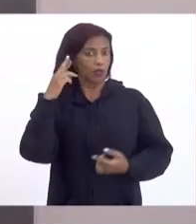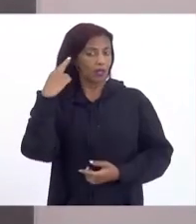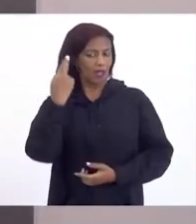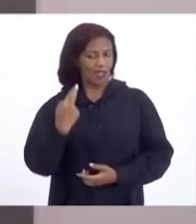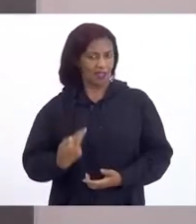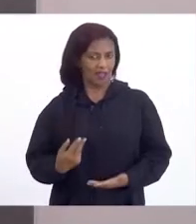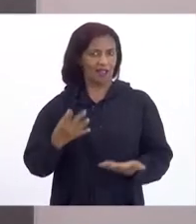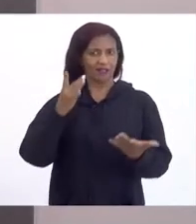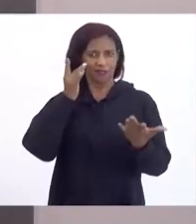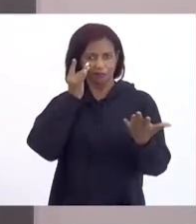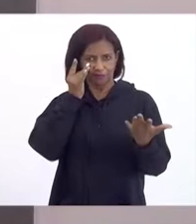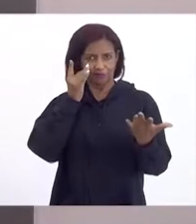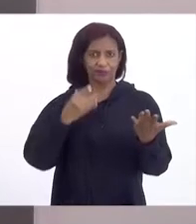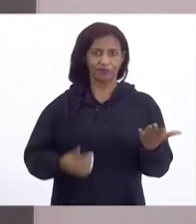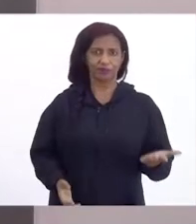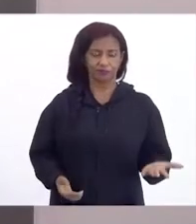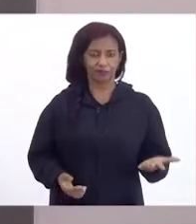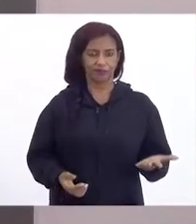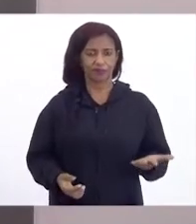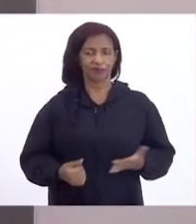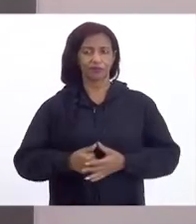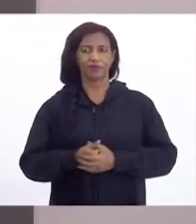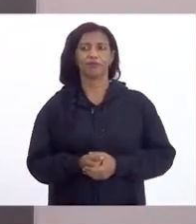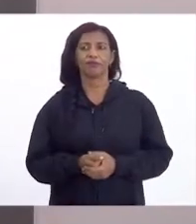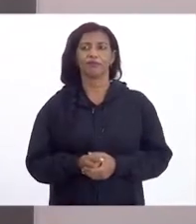aqui presente à minha direita,